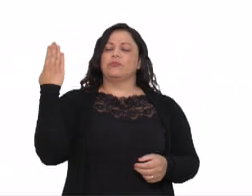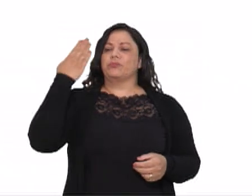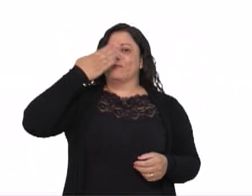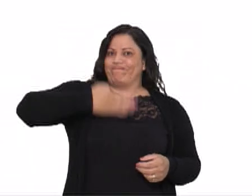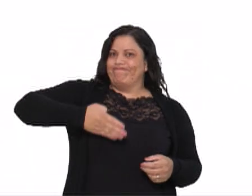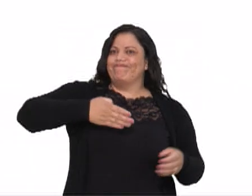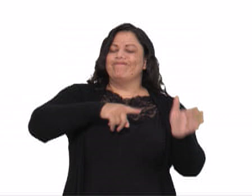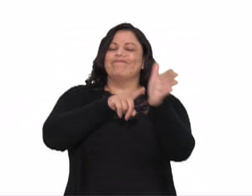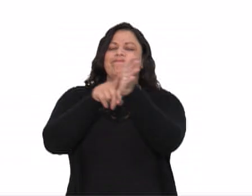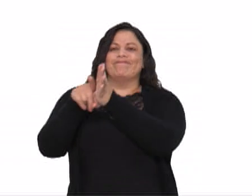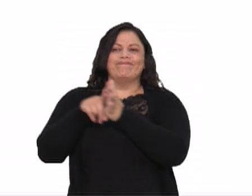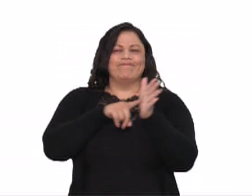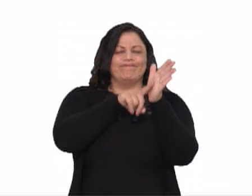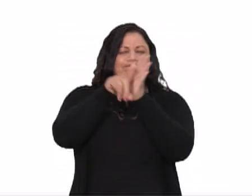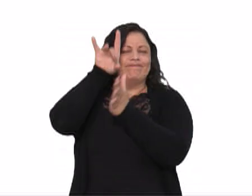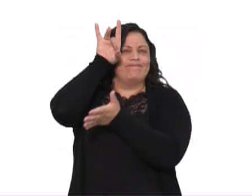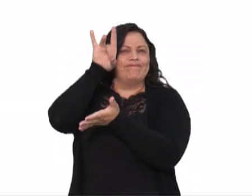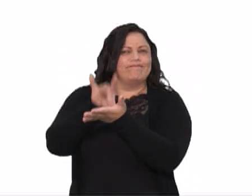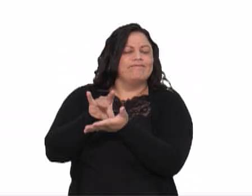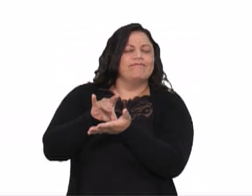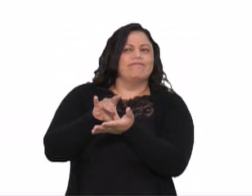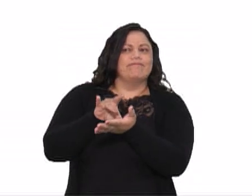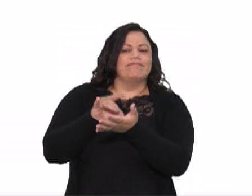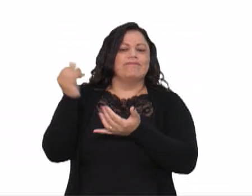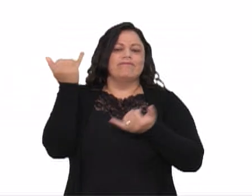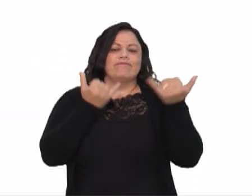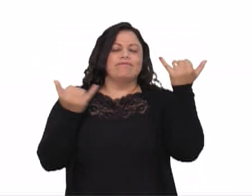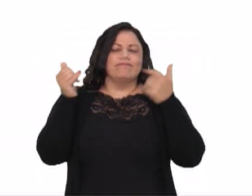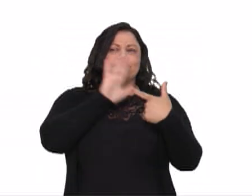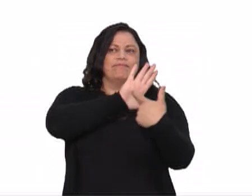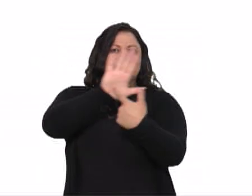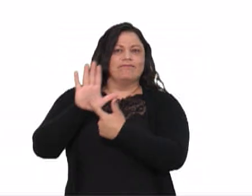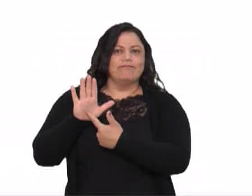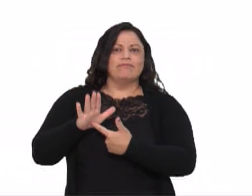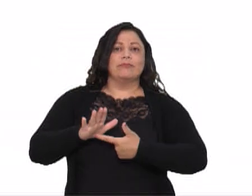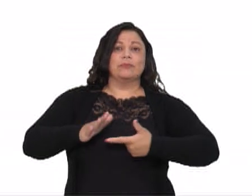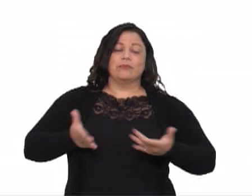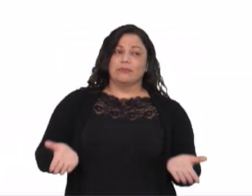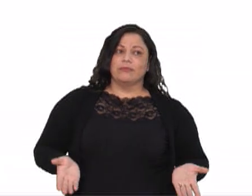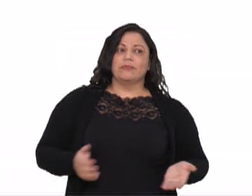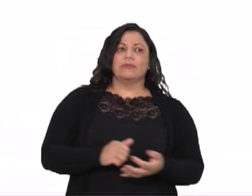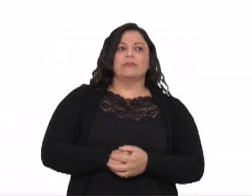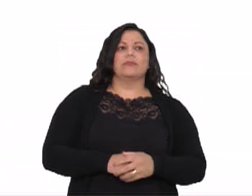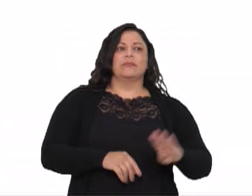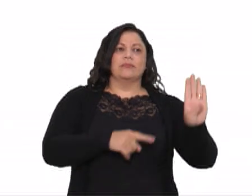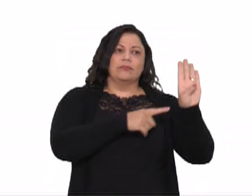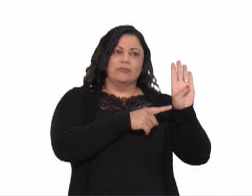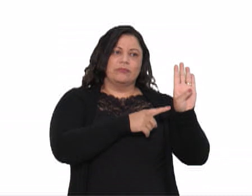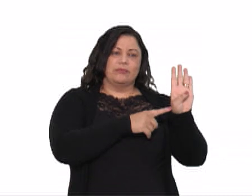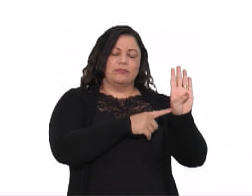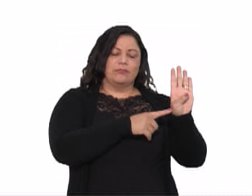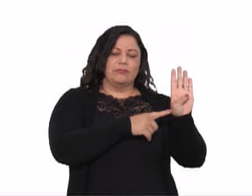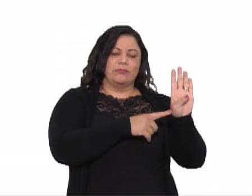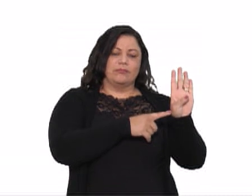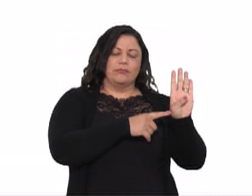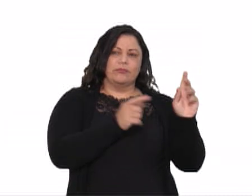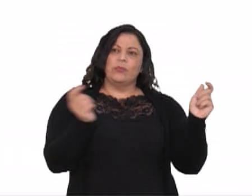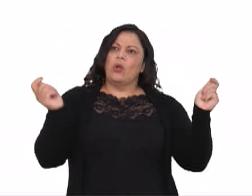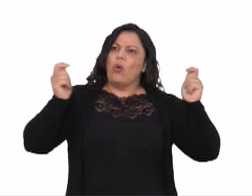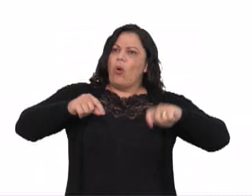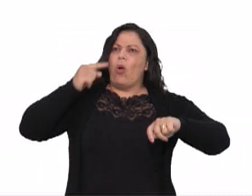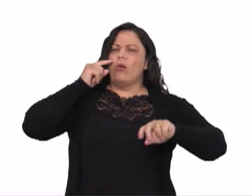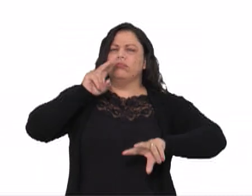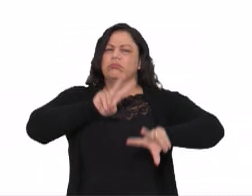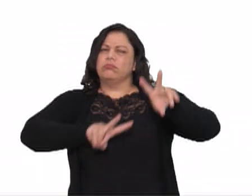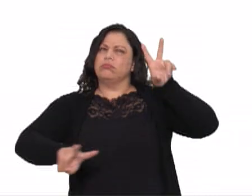uma pesquisa a veracidade da informação que apresenta? Ou o objetivo é trazer pontos de